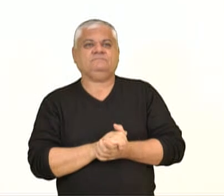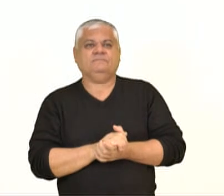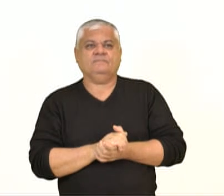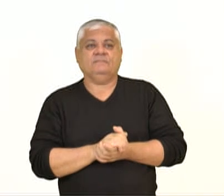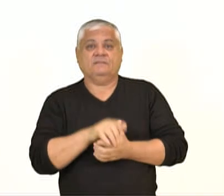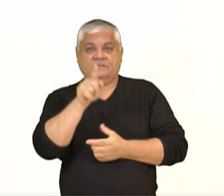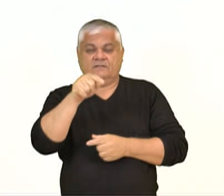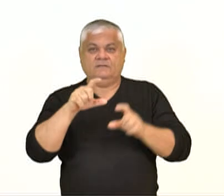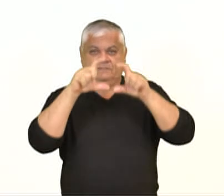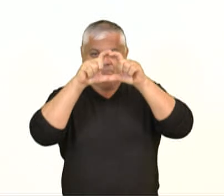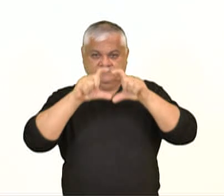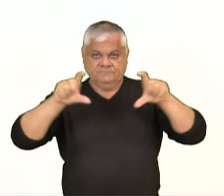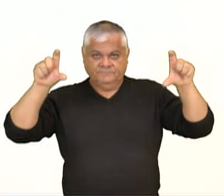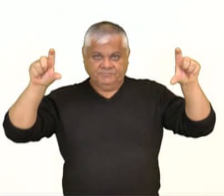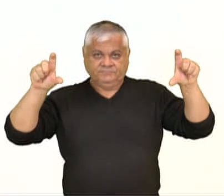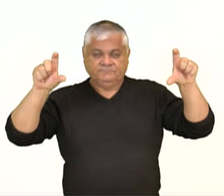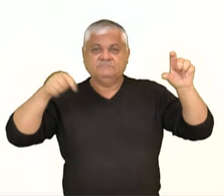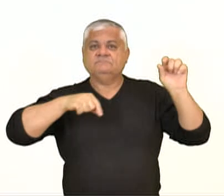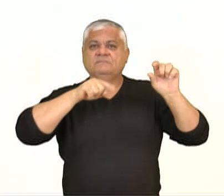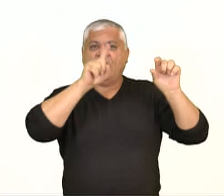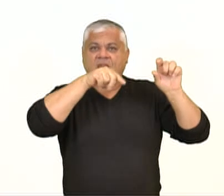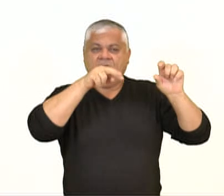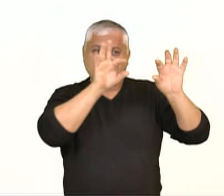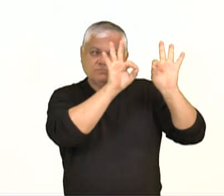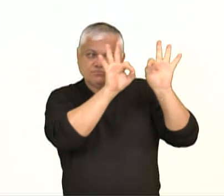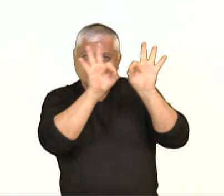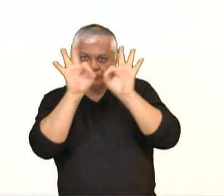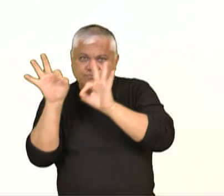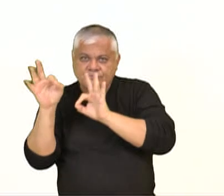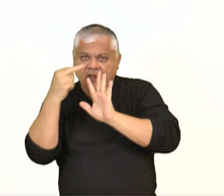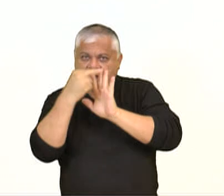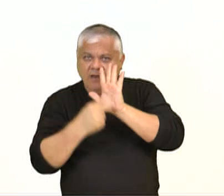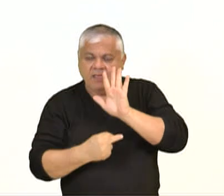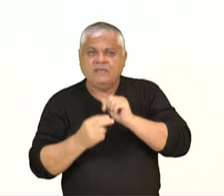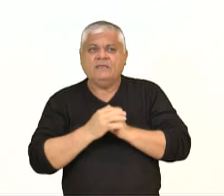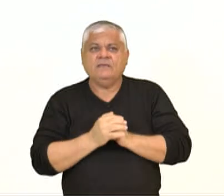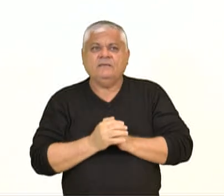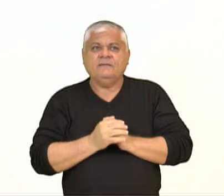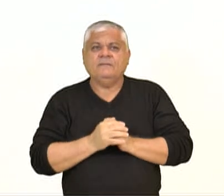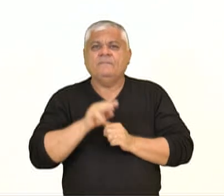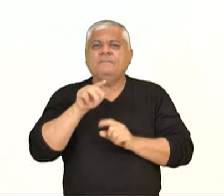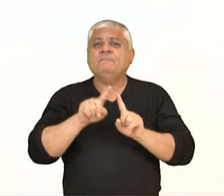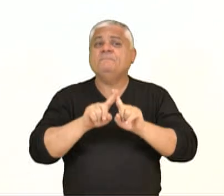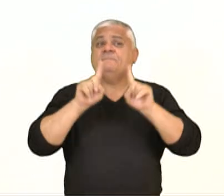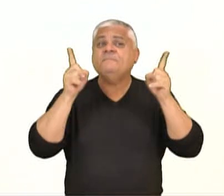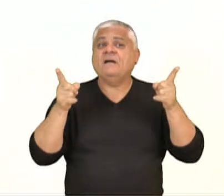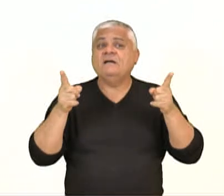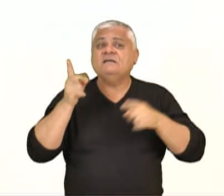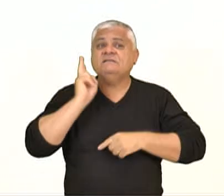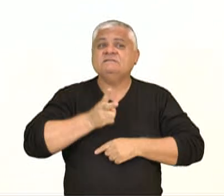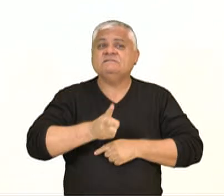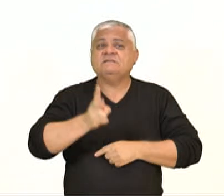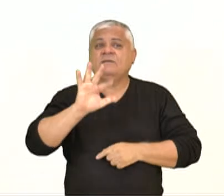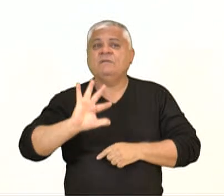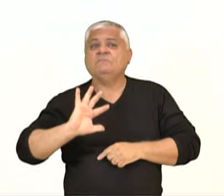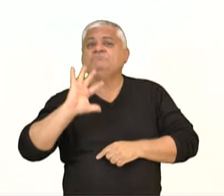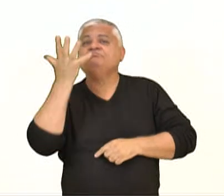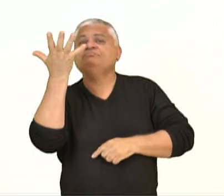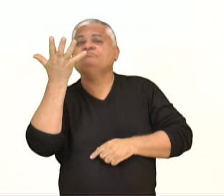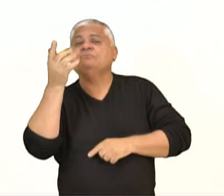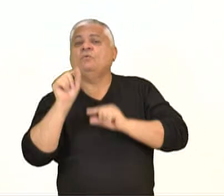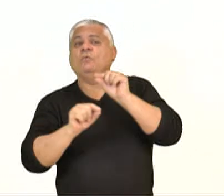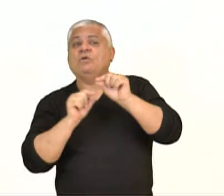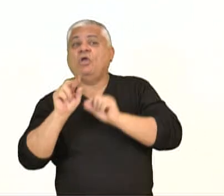da sua leitura do fragmento, responda: mas sempre vem imprevisível ou abominoso? Ou os tempos